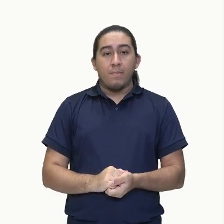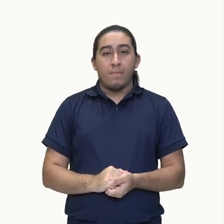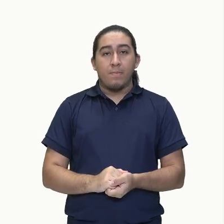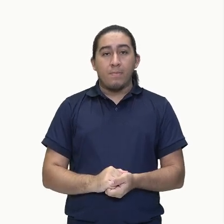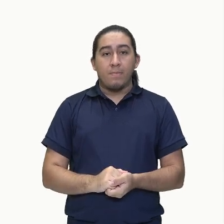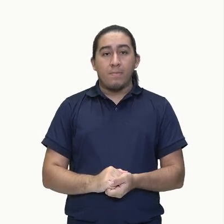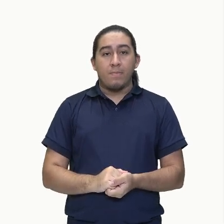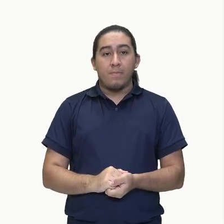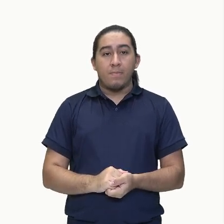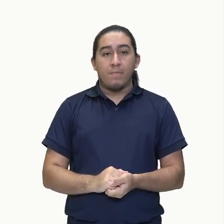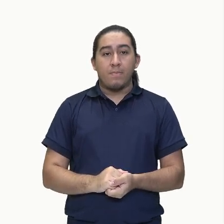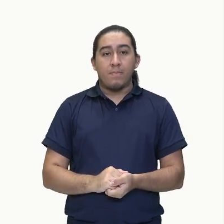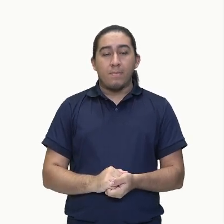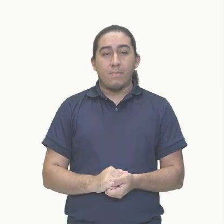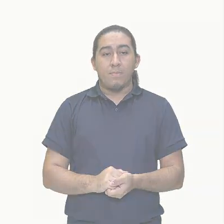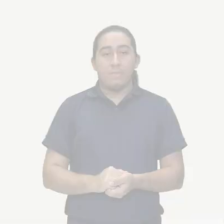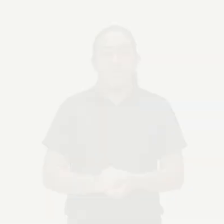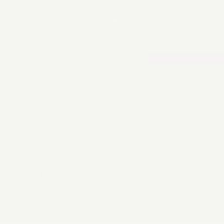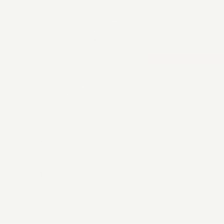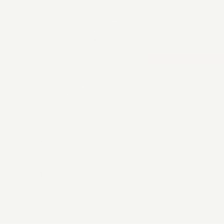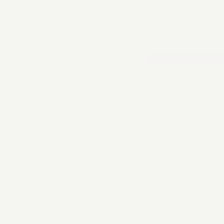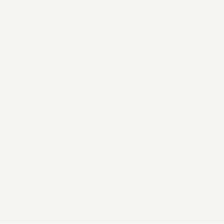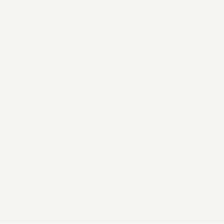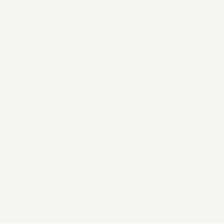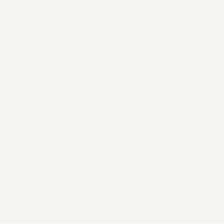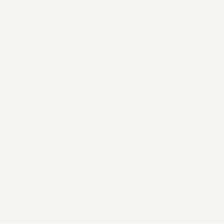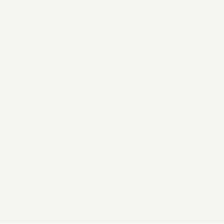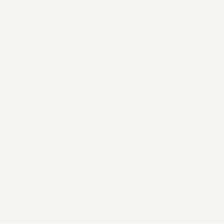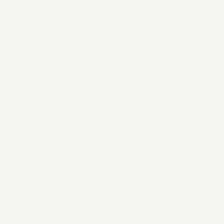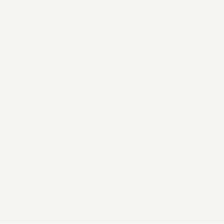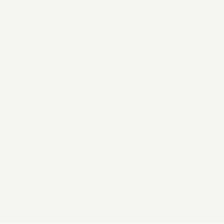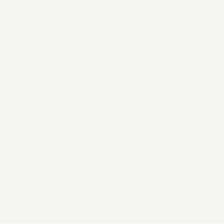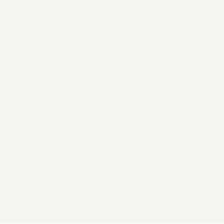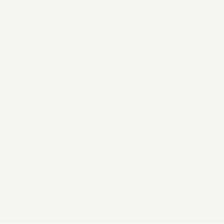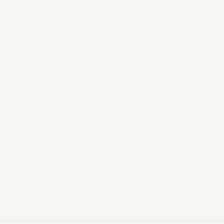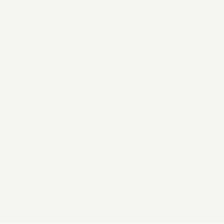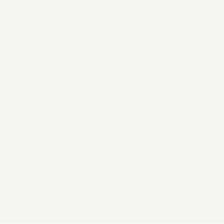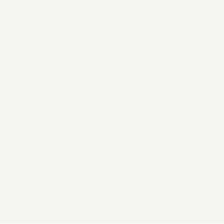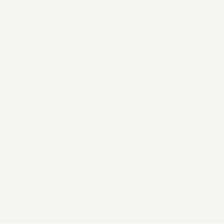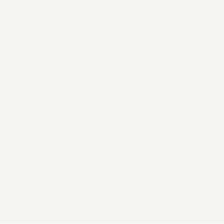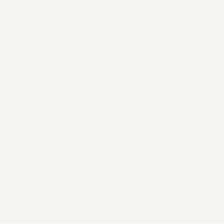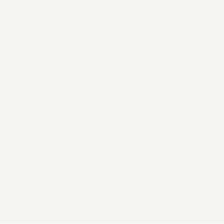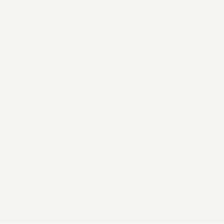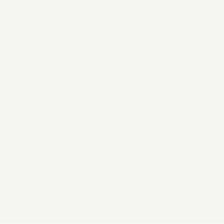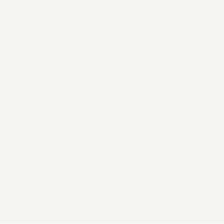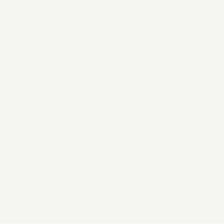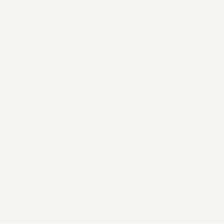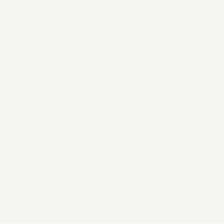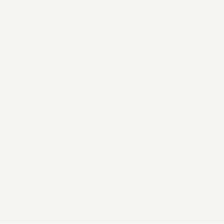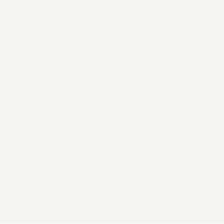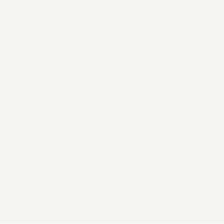3 ao quadrado significa que é 3 vezes 3. E o resultado disso, 9. 4 ao quadrado